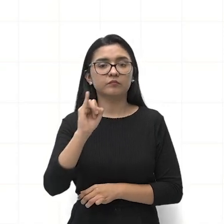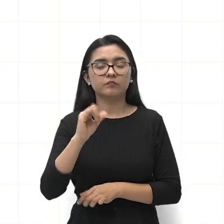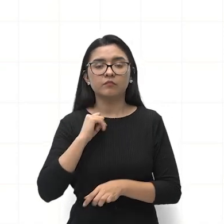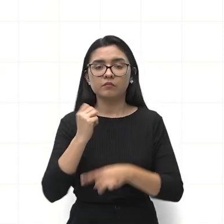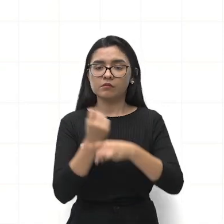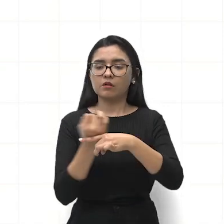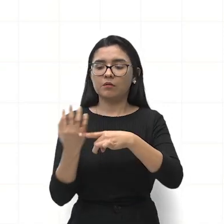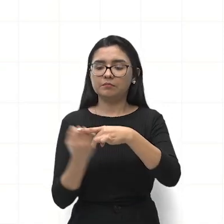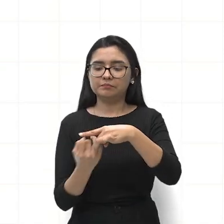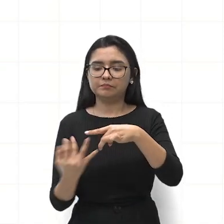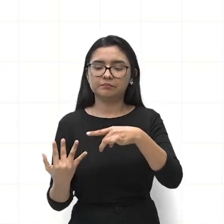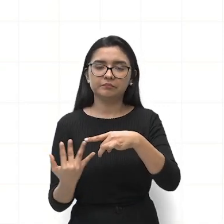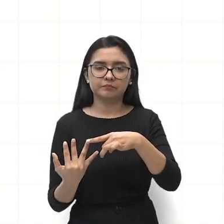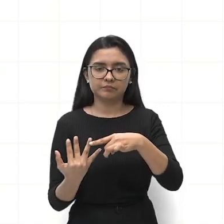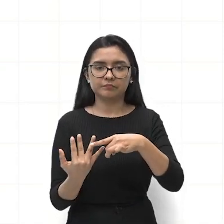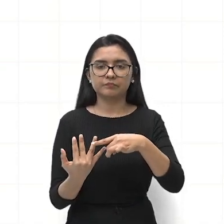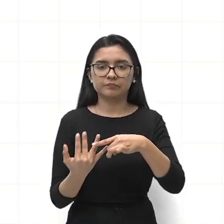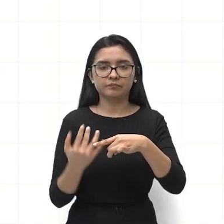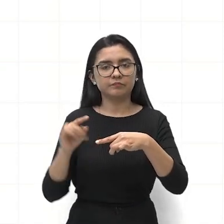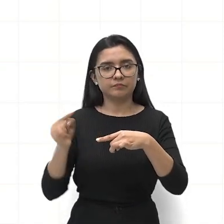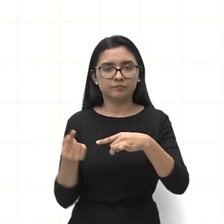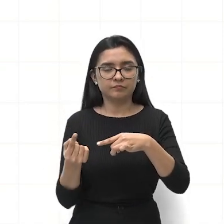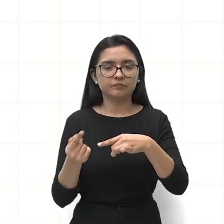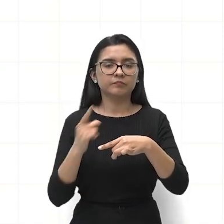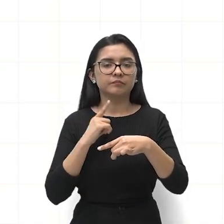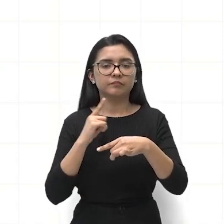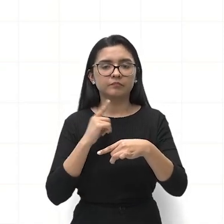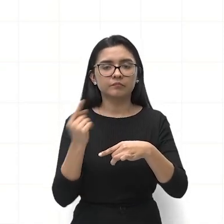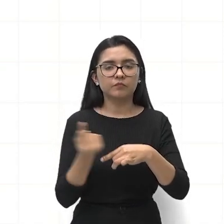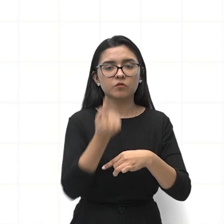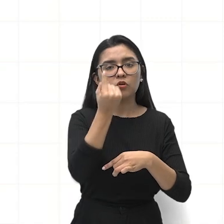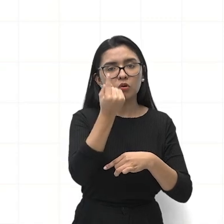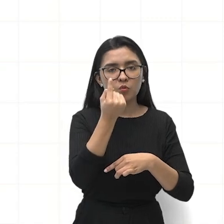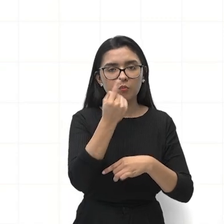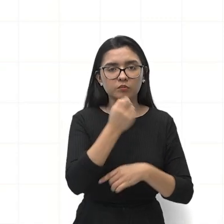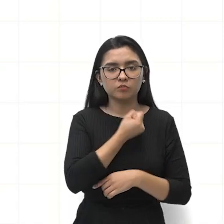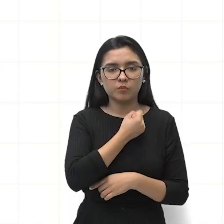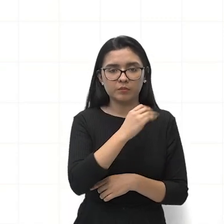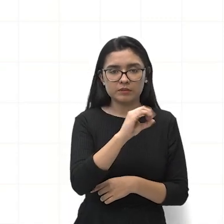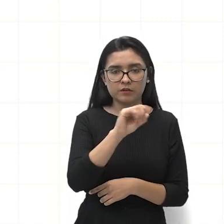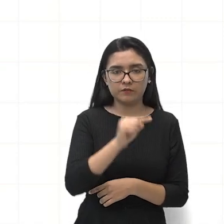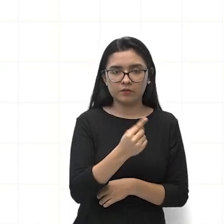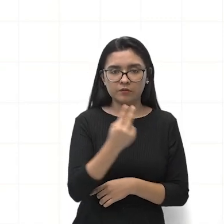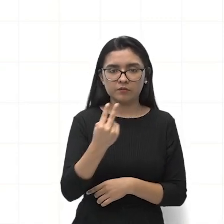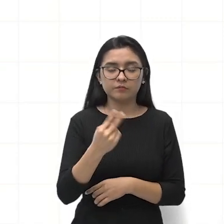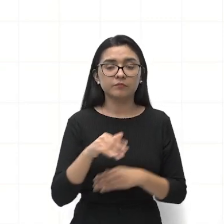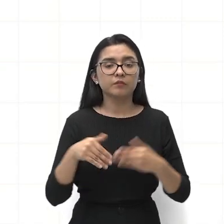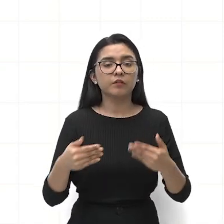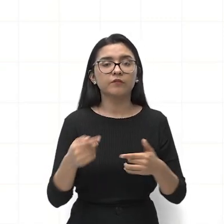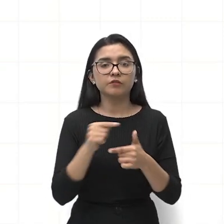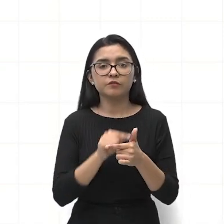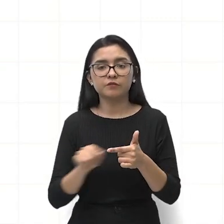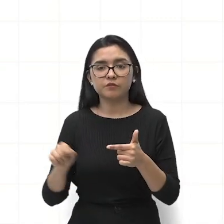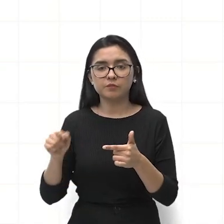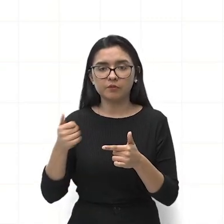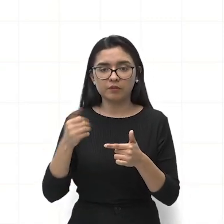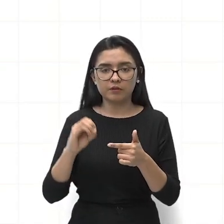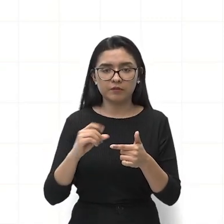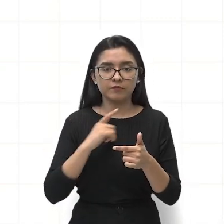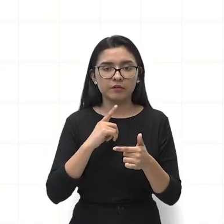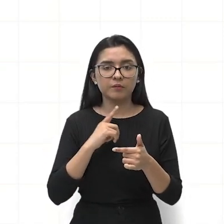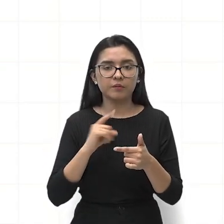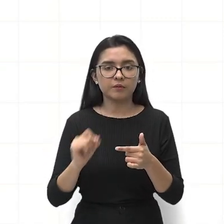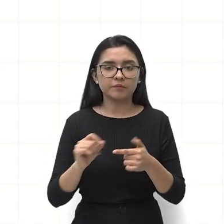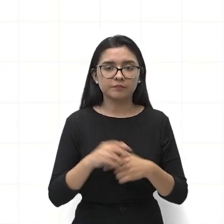fração decimal? Então, ó, só tem uma casa decimal, certo? Então, foi dividido por 10. Então, eu vou ter o